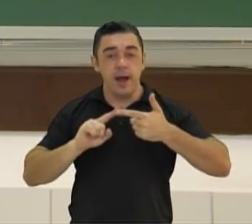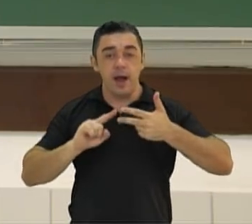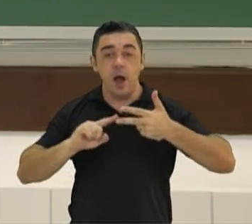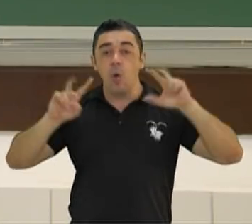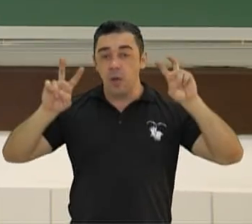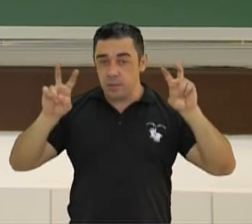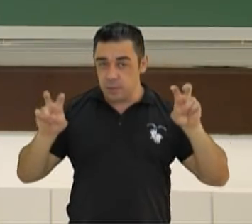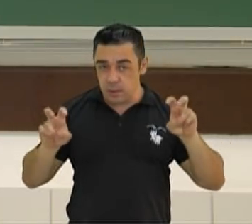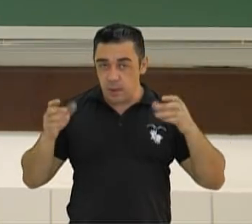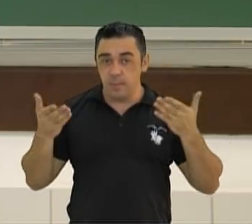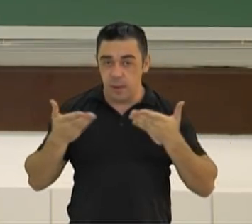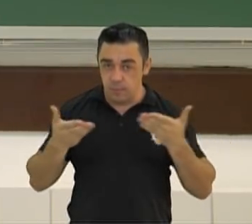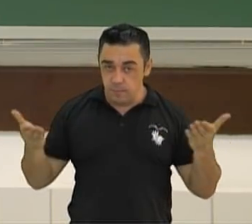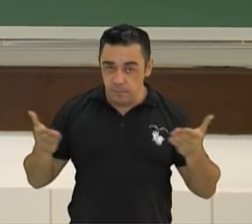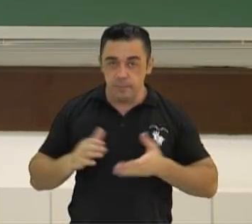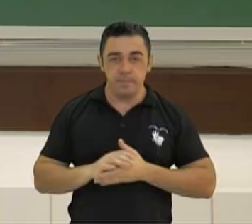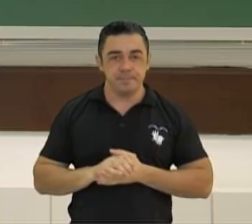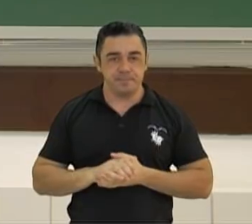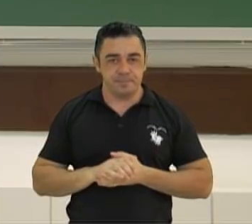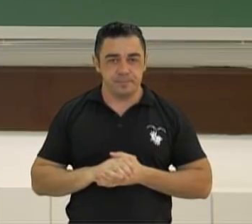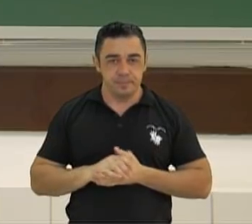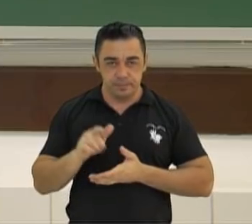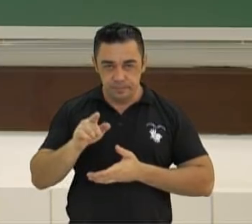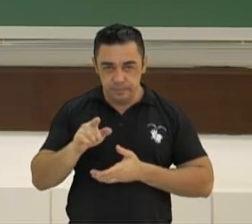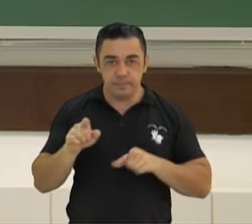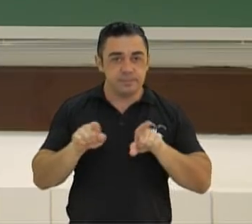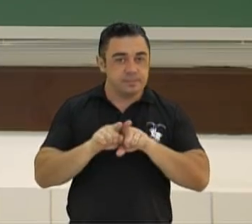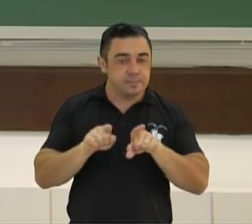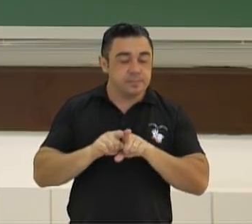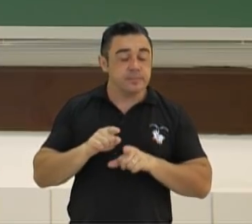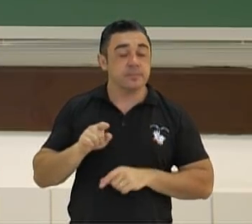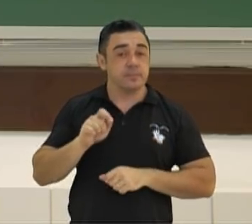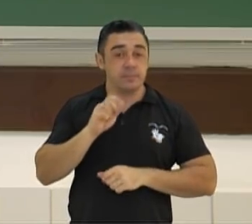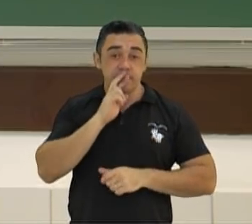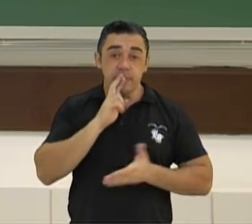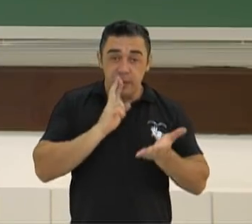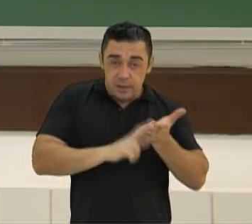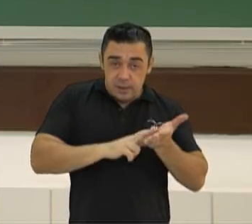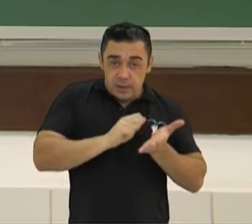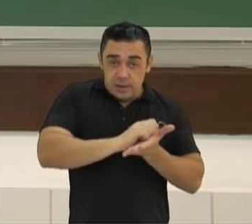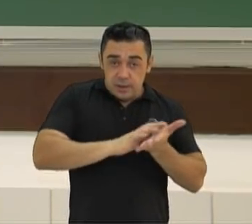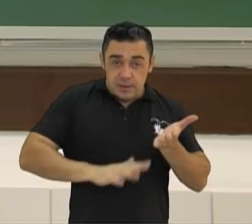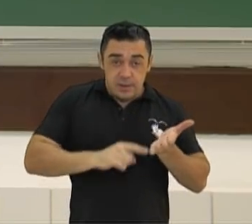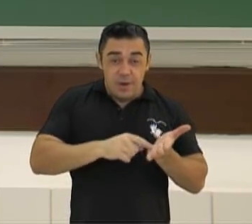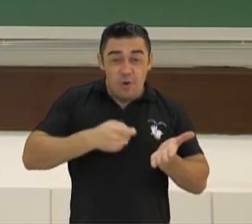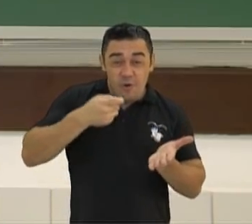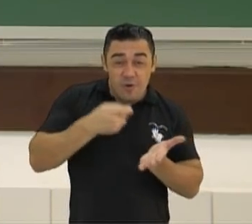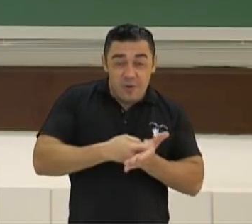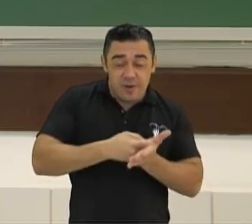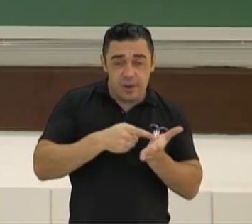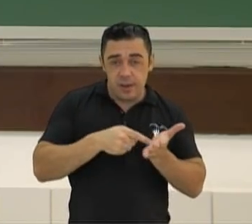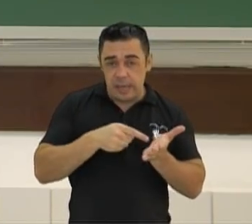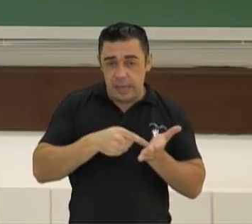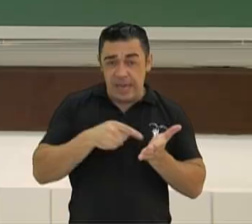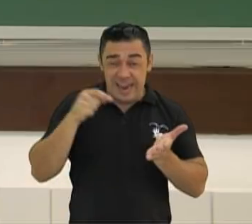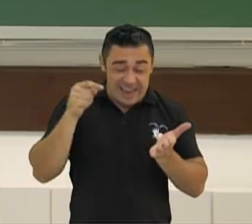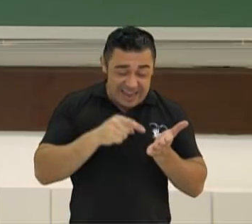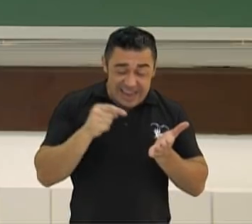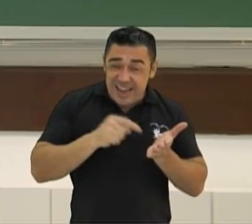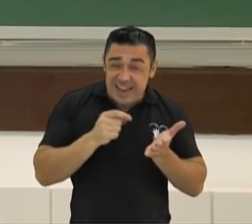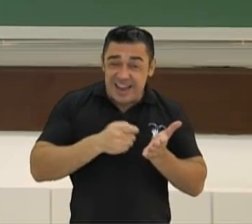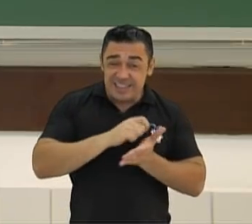vocês, ok? Também não esqueçam que vocês têm que realizar as atividades obrigatórias. Cada